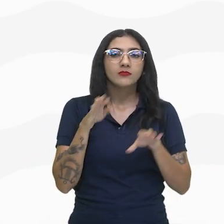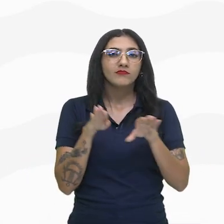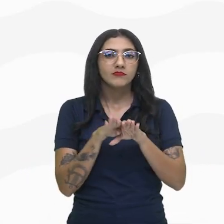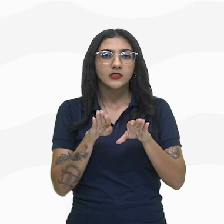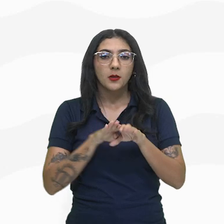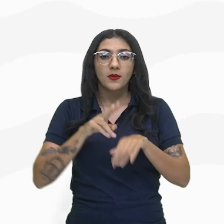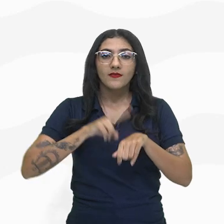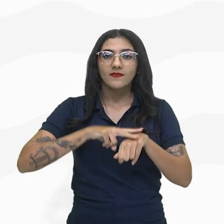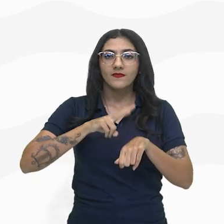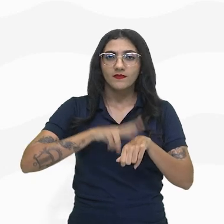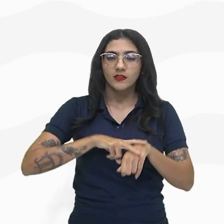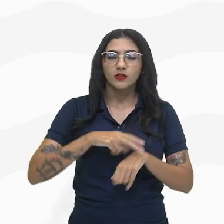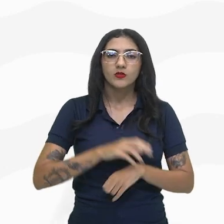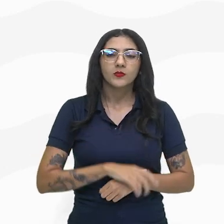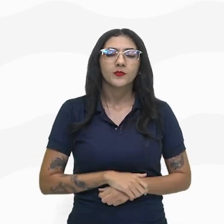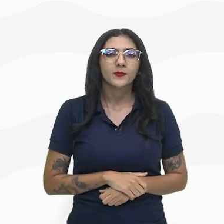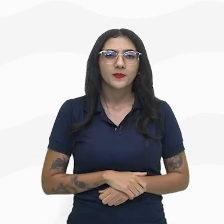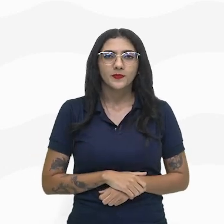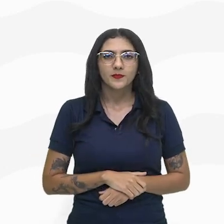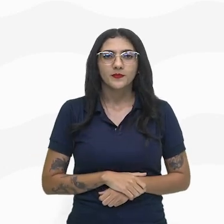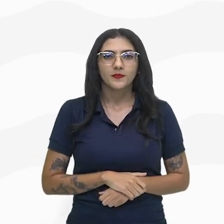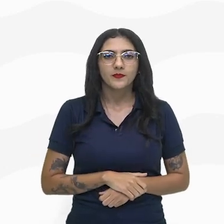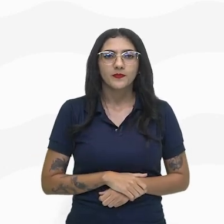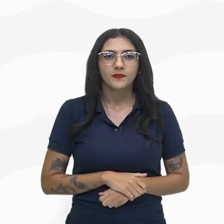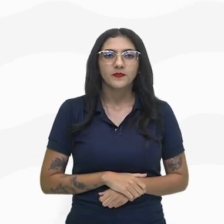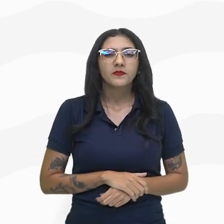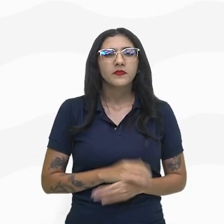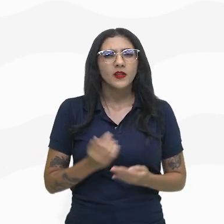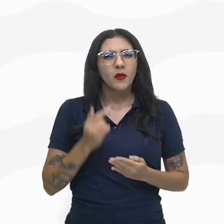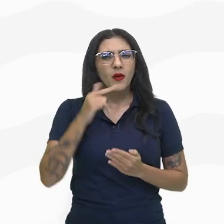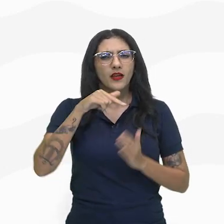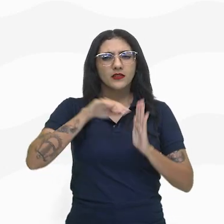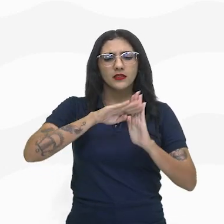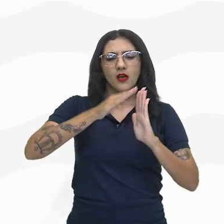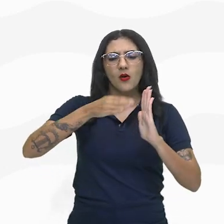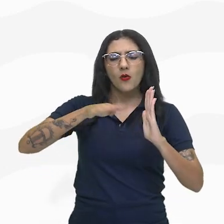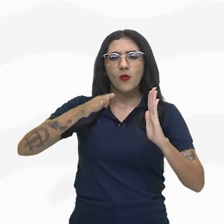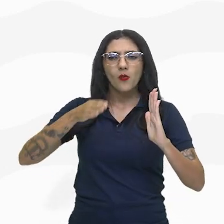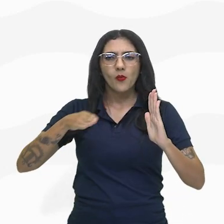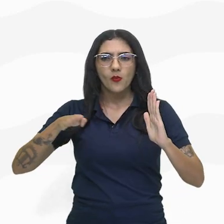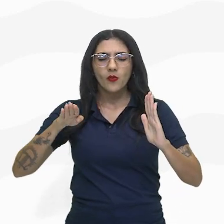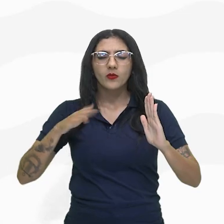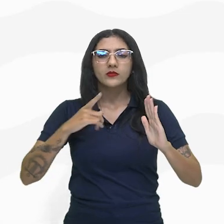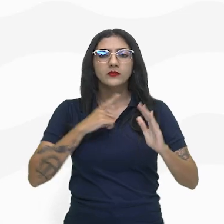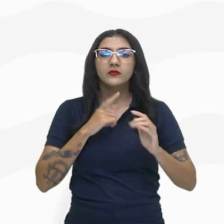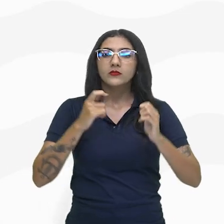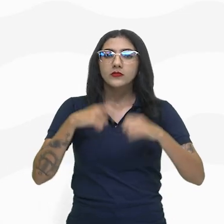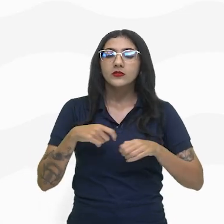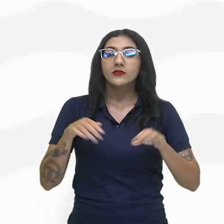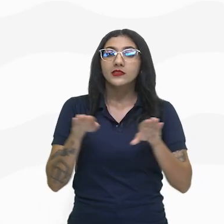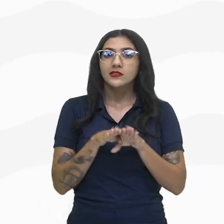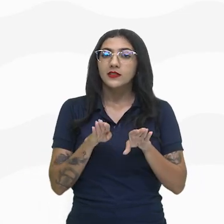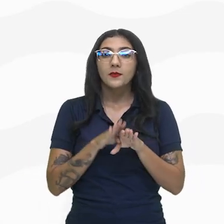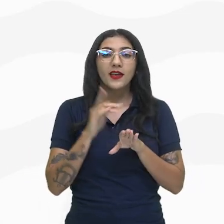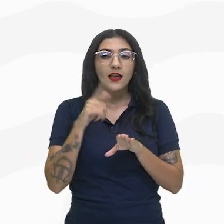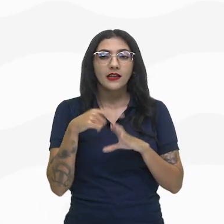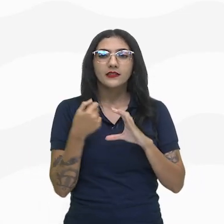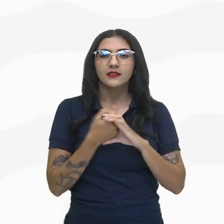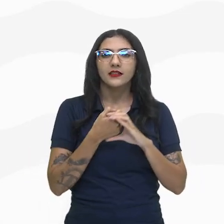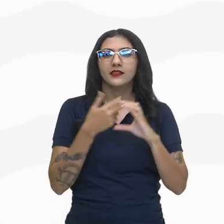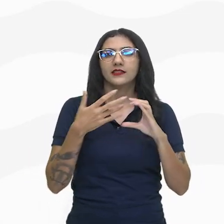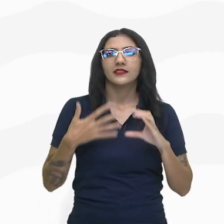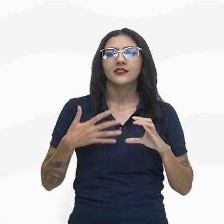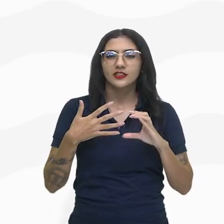para essa separação. Essas ondas aí, pessoal, está inserida, envolvida com o nosso espectro